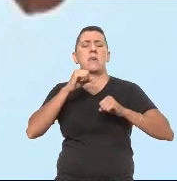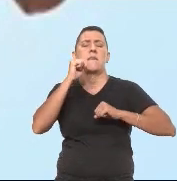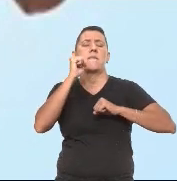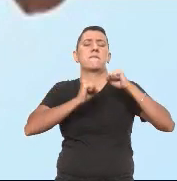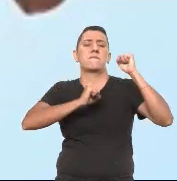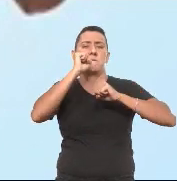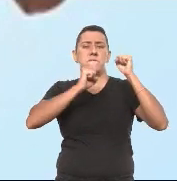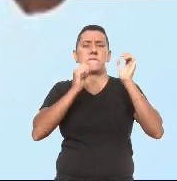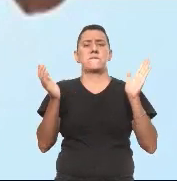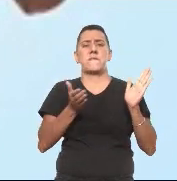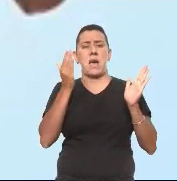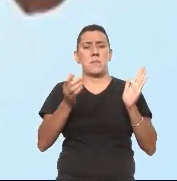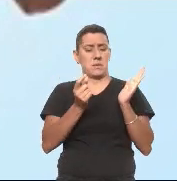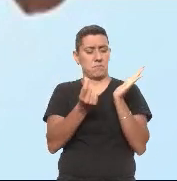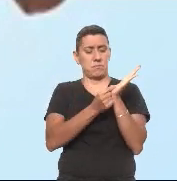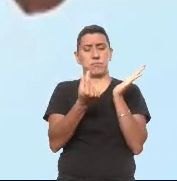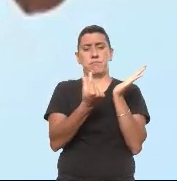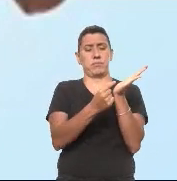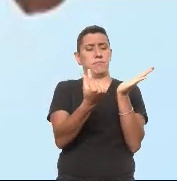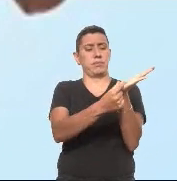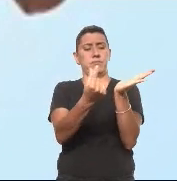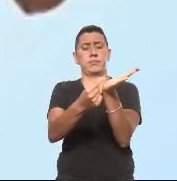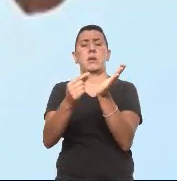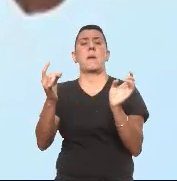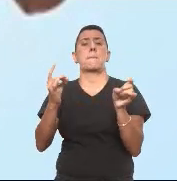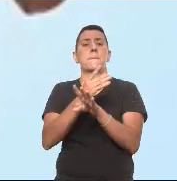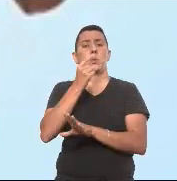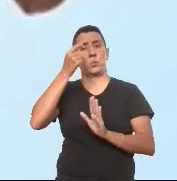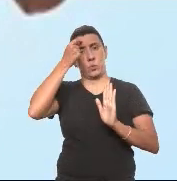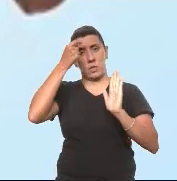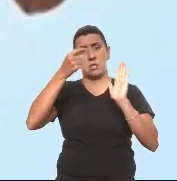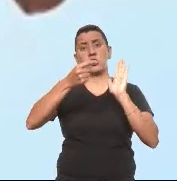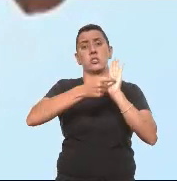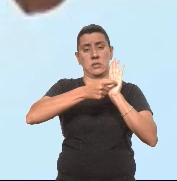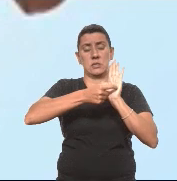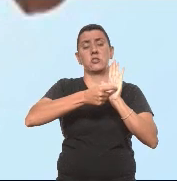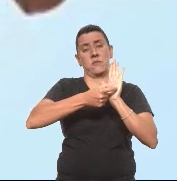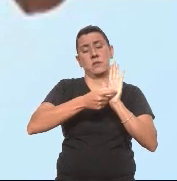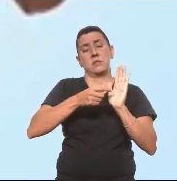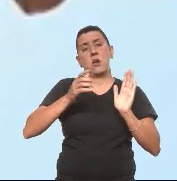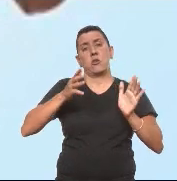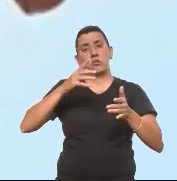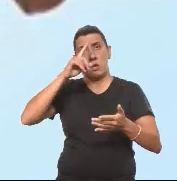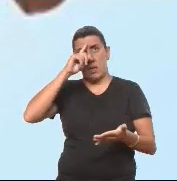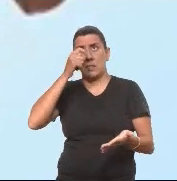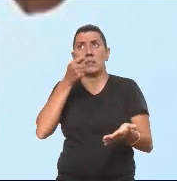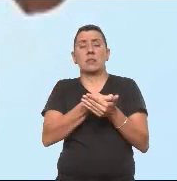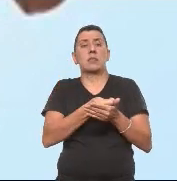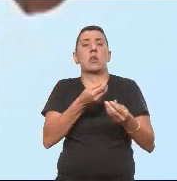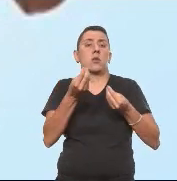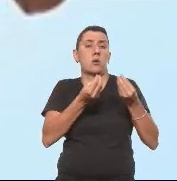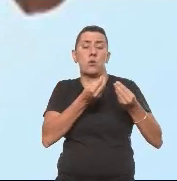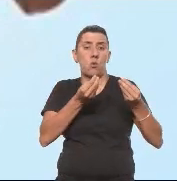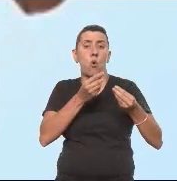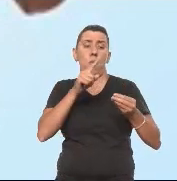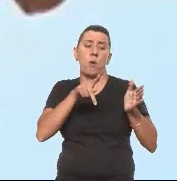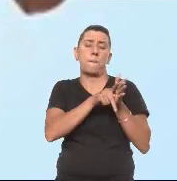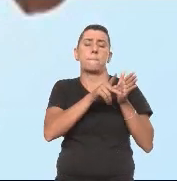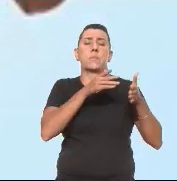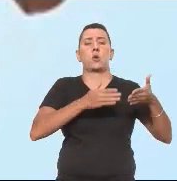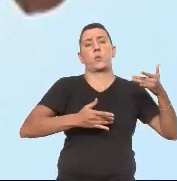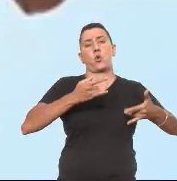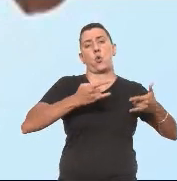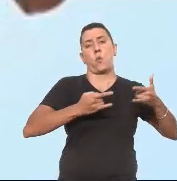falta colocar na maioria dos equipamentos que ela produz e cada vez mais e as tomadas de decisão vão ser feitas pela